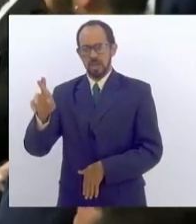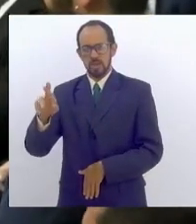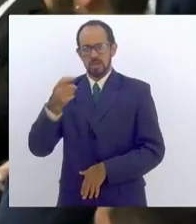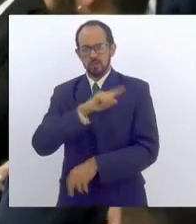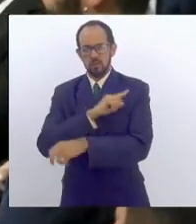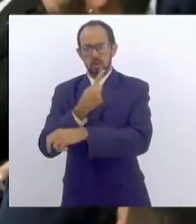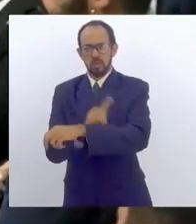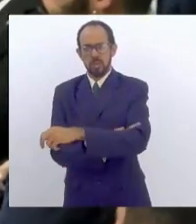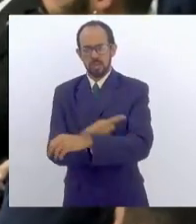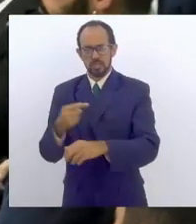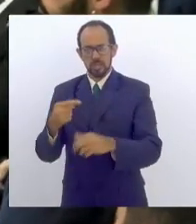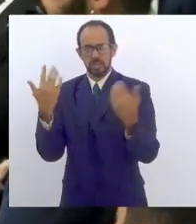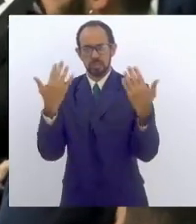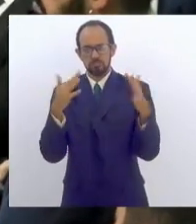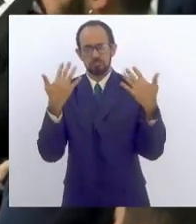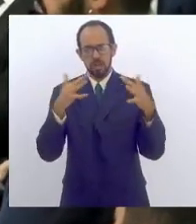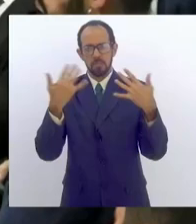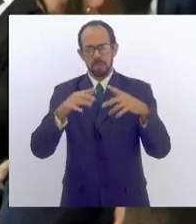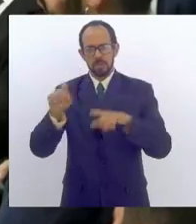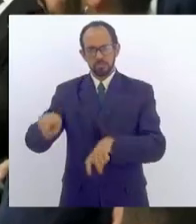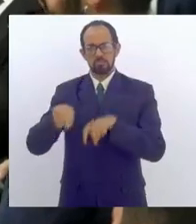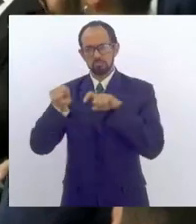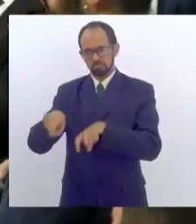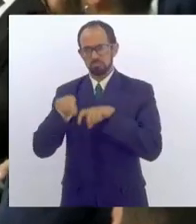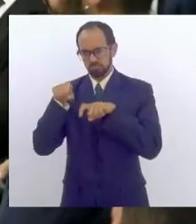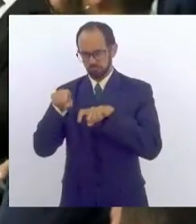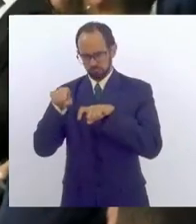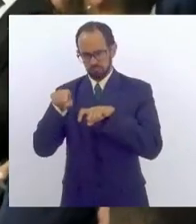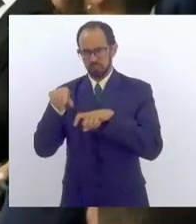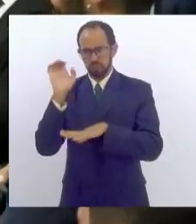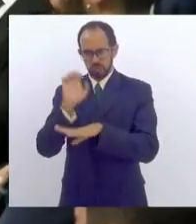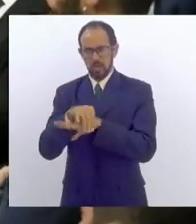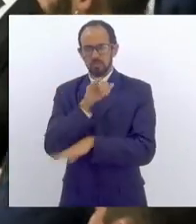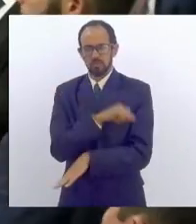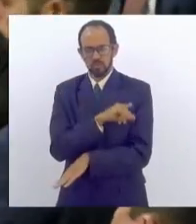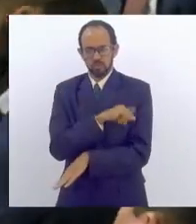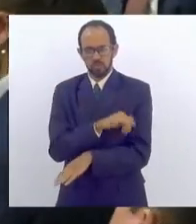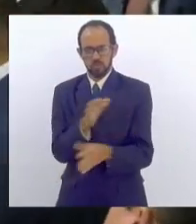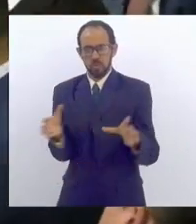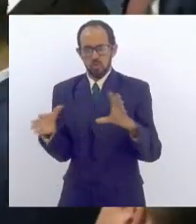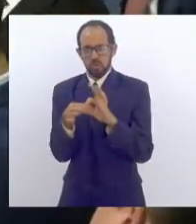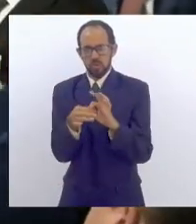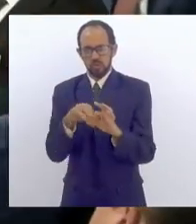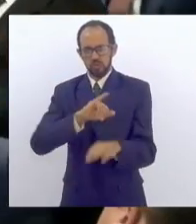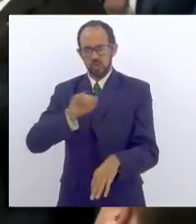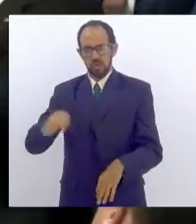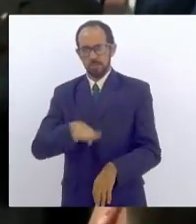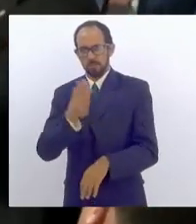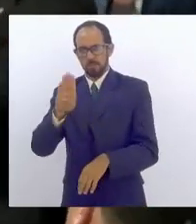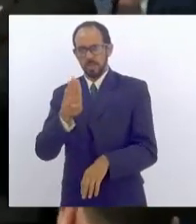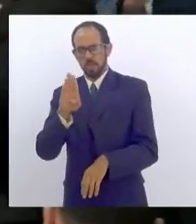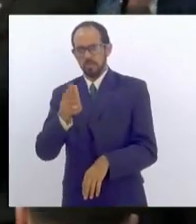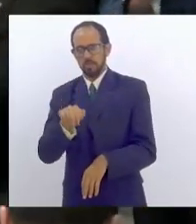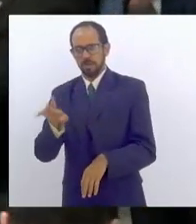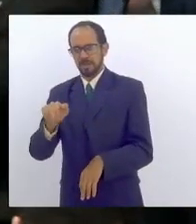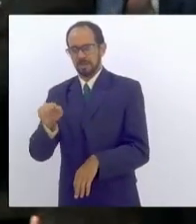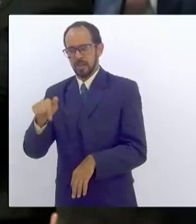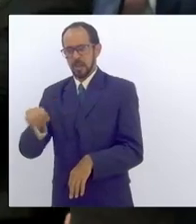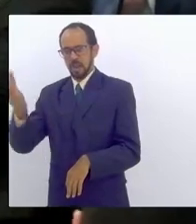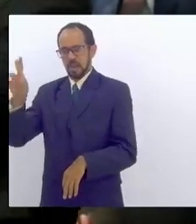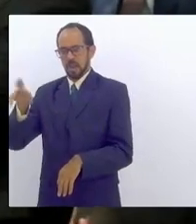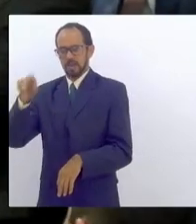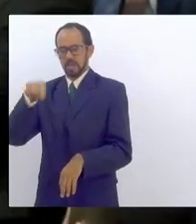e enaltecendo o interior do nosso Estado, com essa união Jair Bittencourt, Rodrigo Bacelar, dos representantes legítimos do